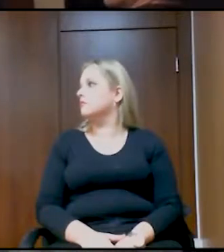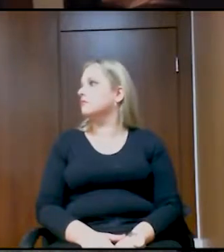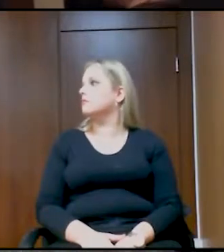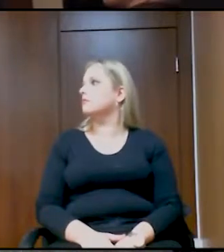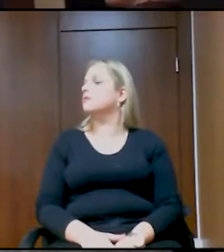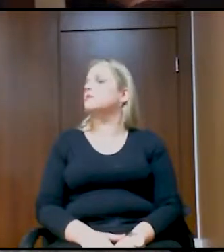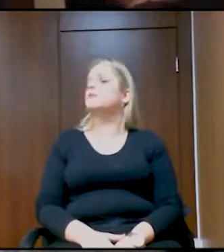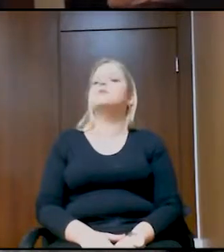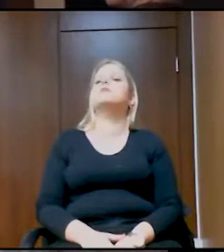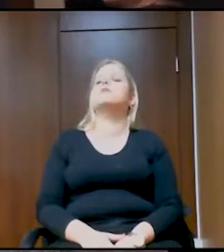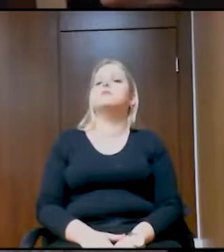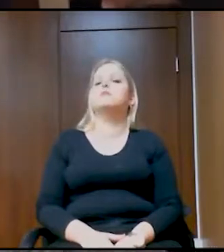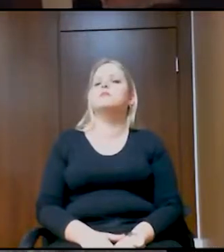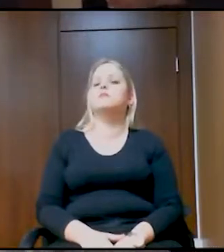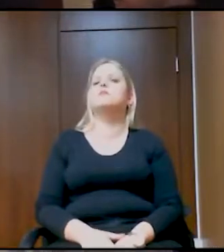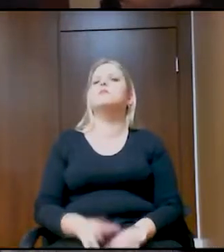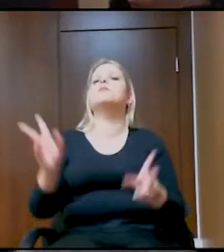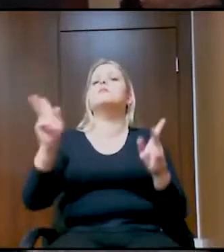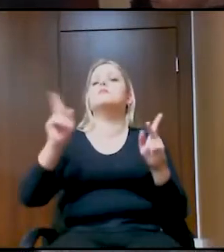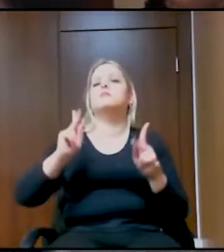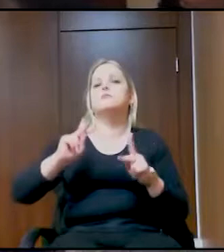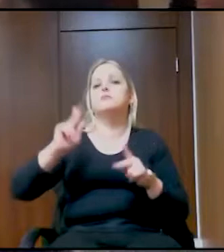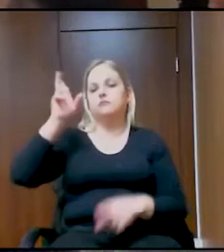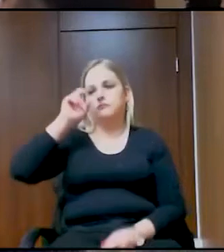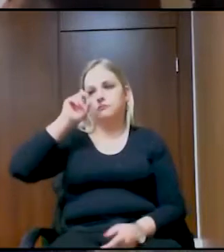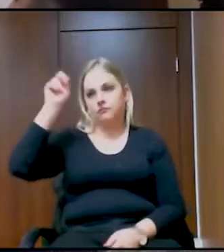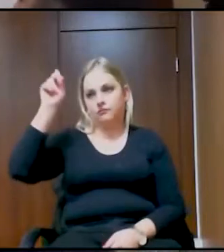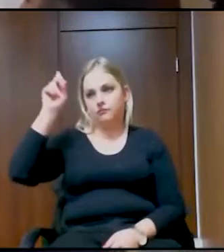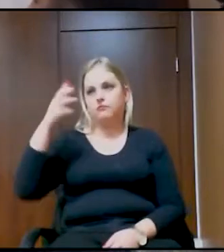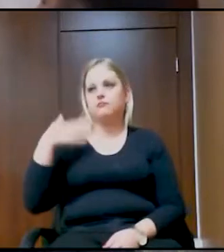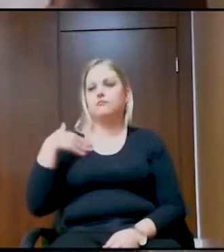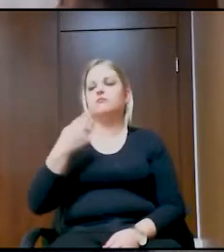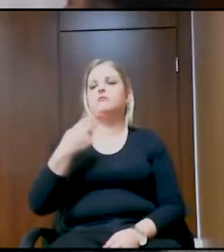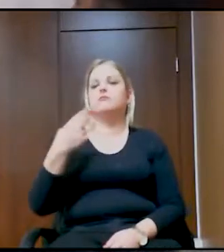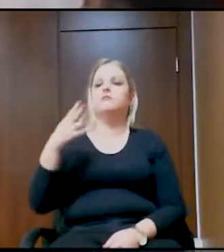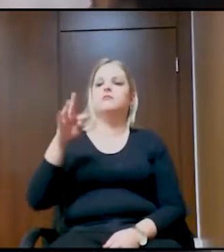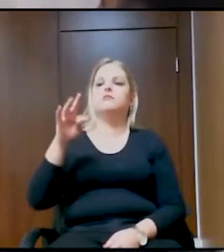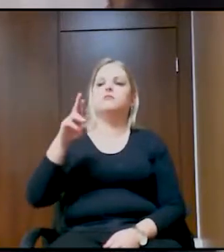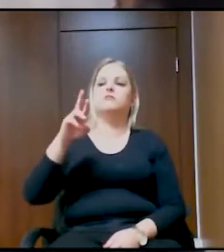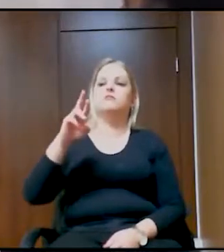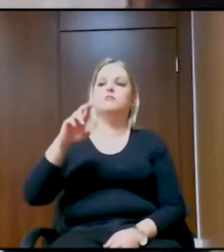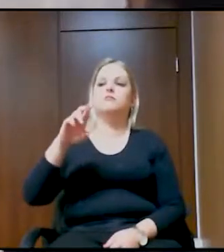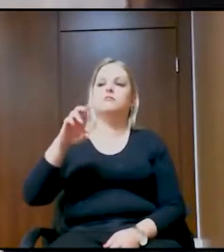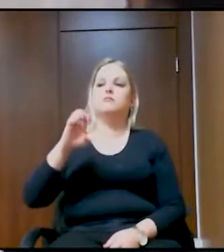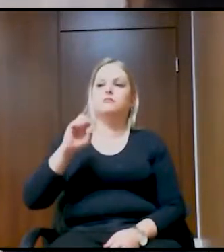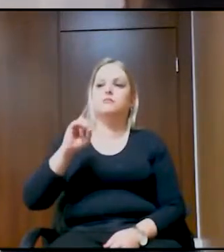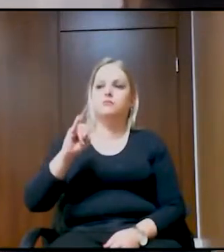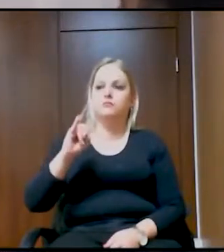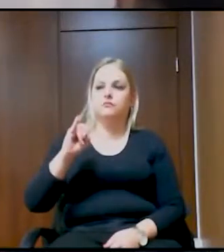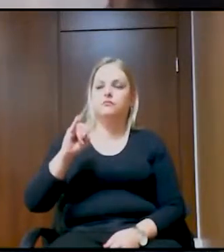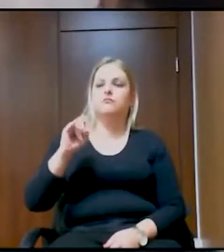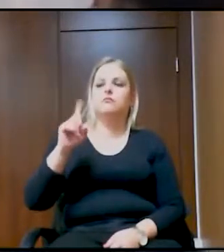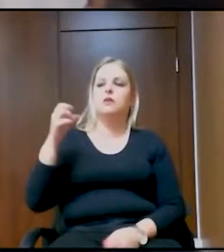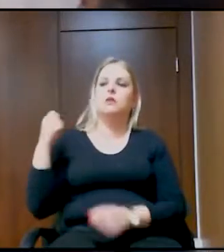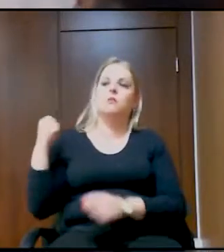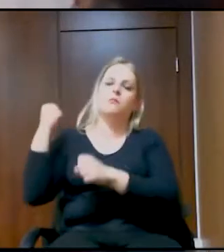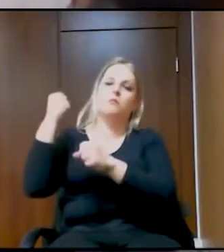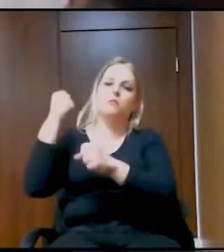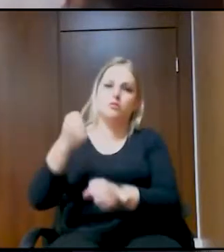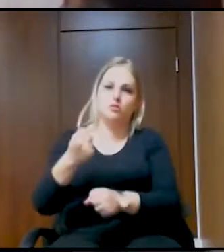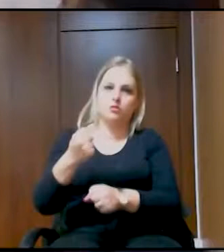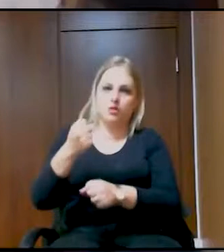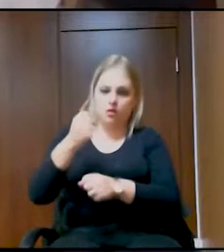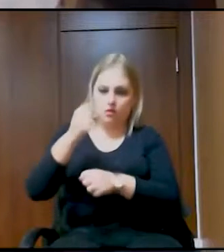Paz e bem a todos e a todas. Sou Frei Agostinho, sou da Pastoral da Moradia, da Arquidiocese de